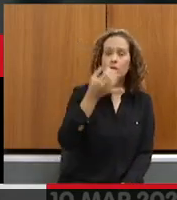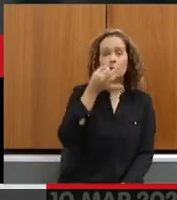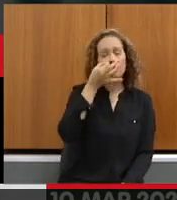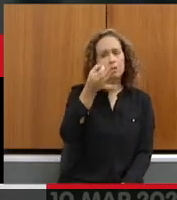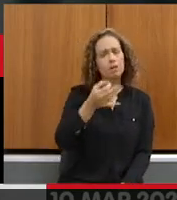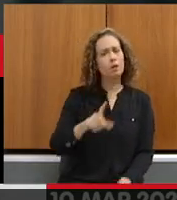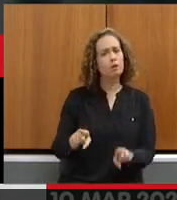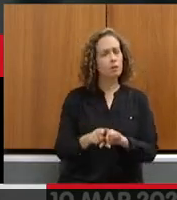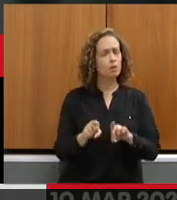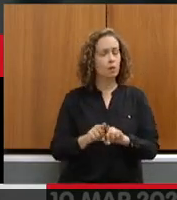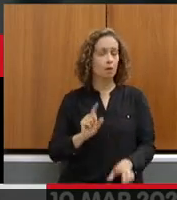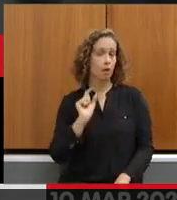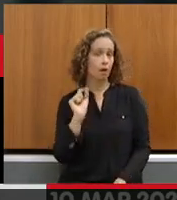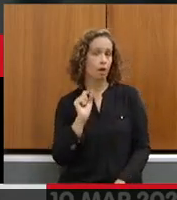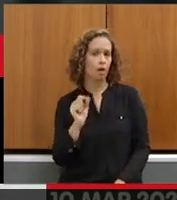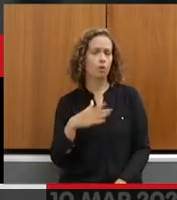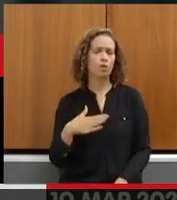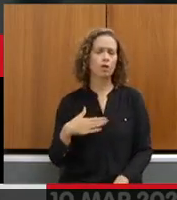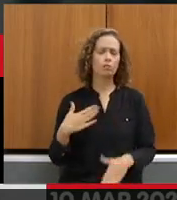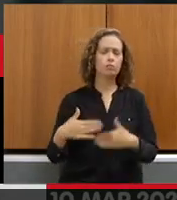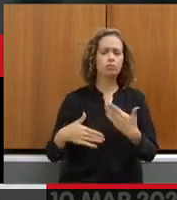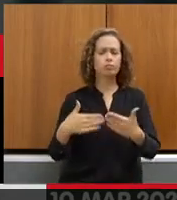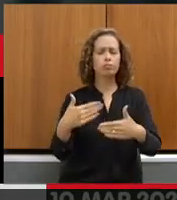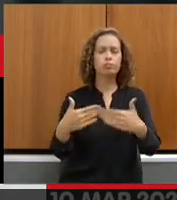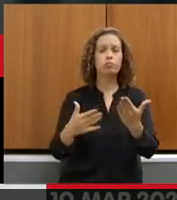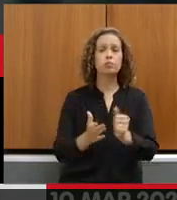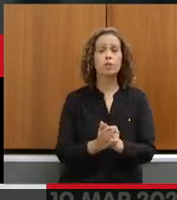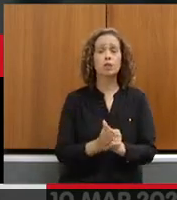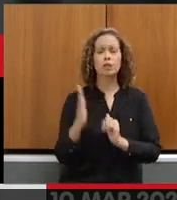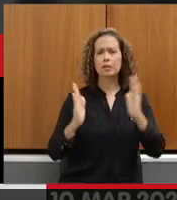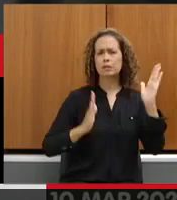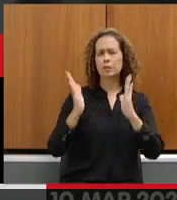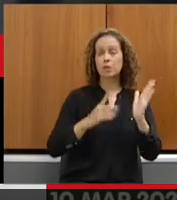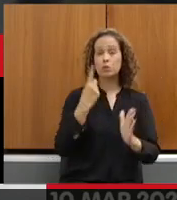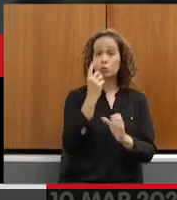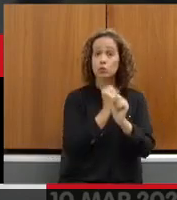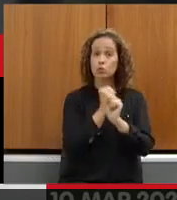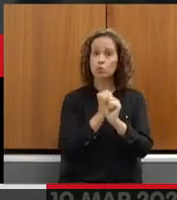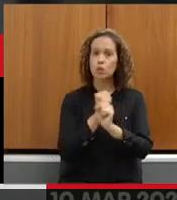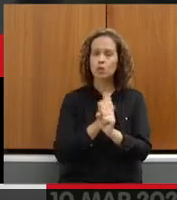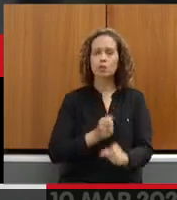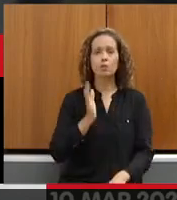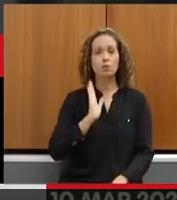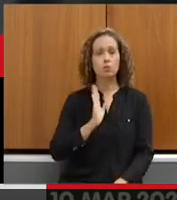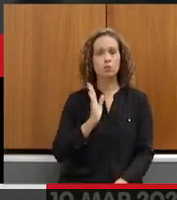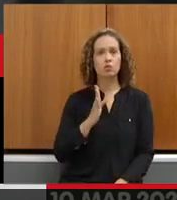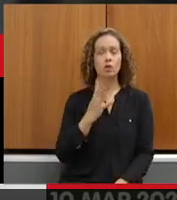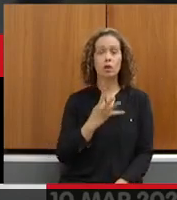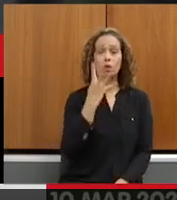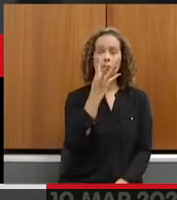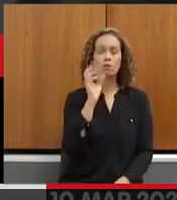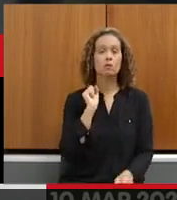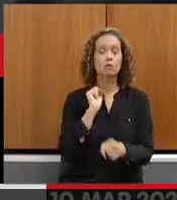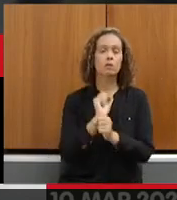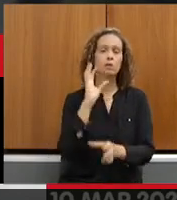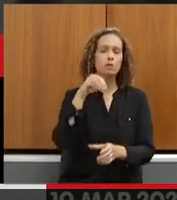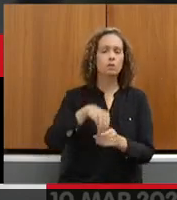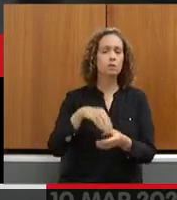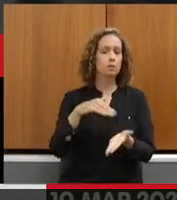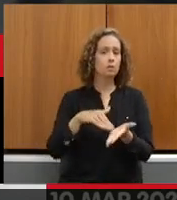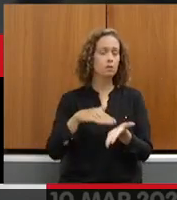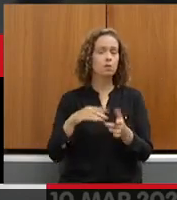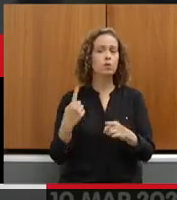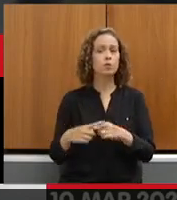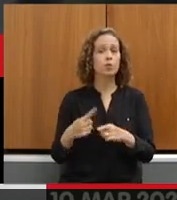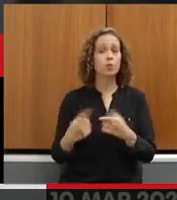atenção é que ao longo desse desse um ano nós tivemos Deputado de fazer quatro paralisações na secretaria por conta de